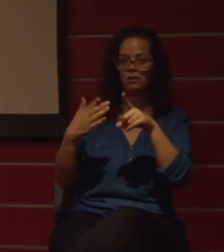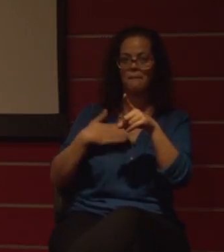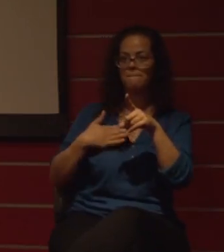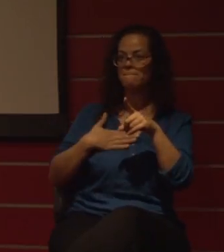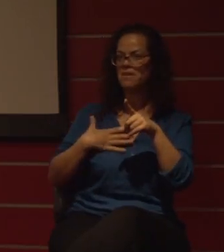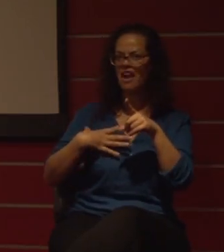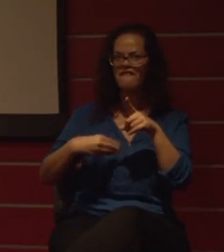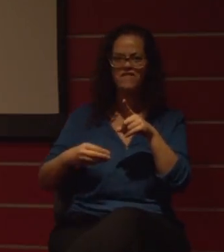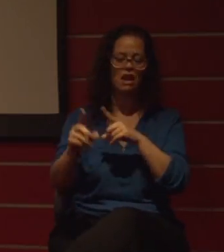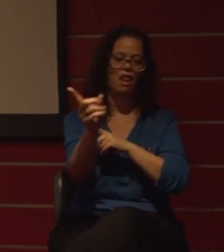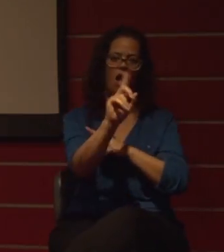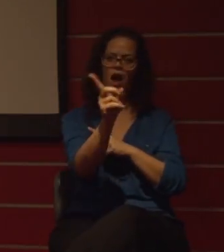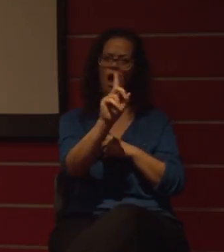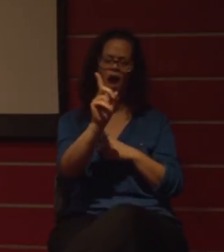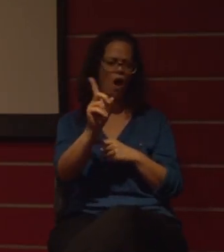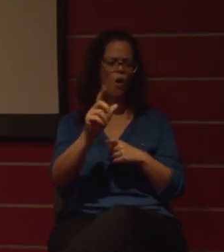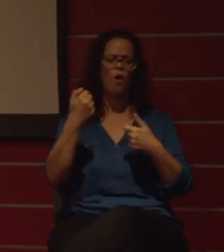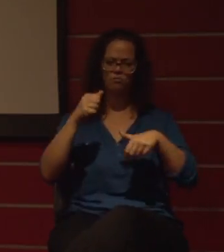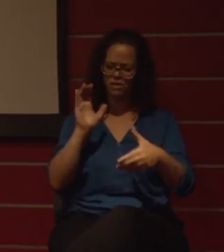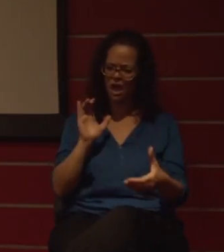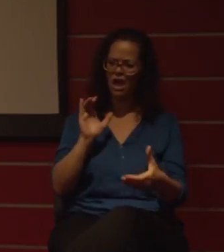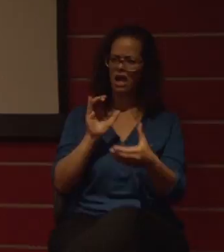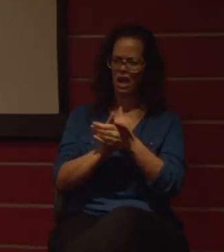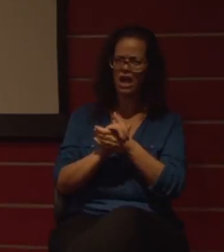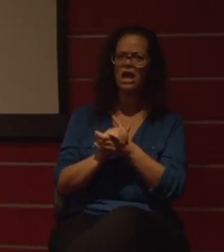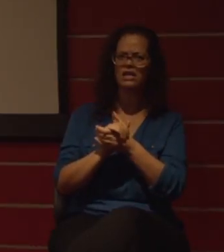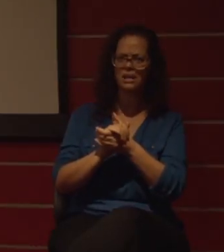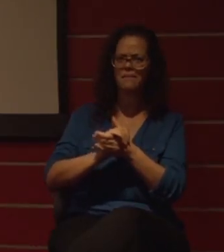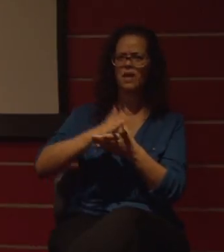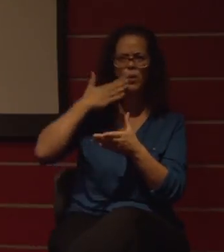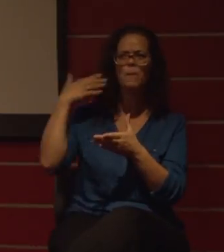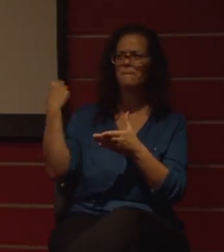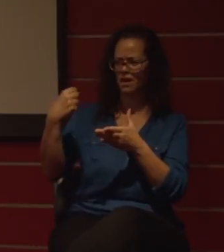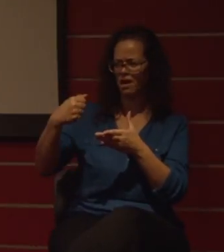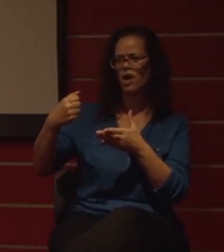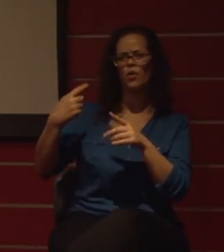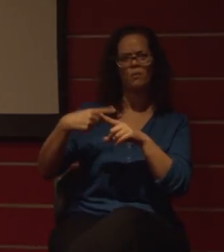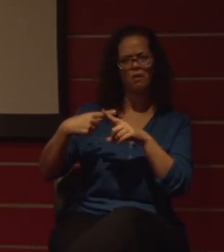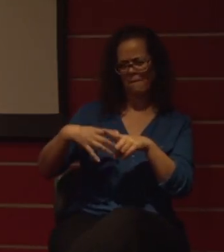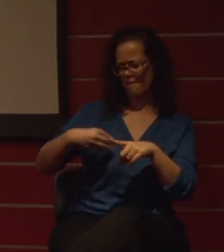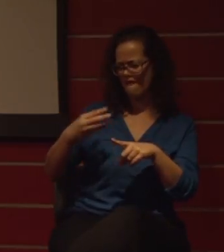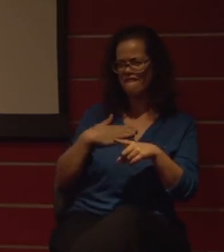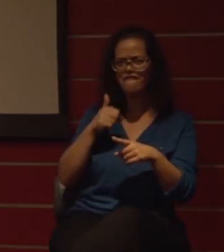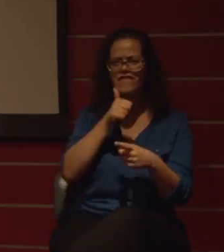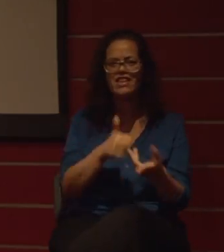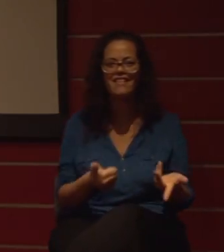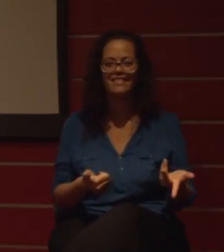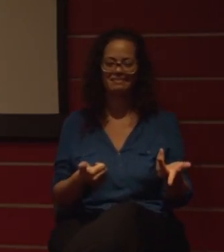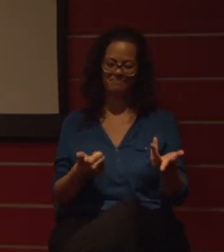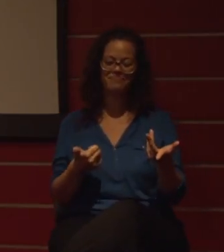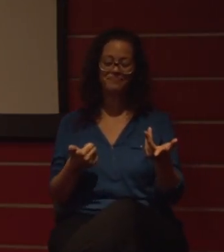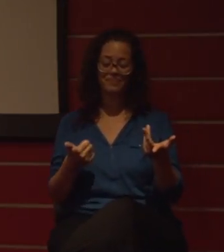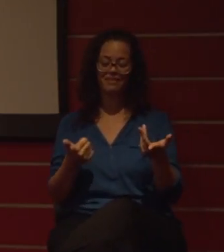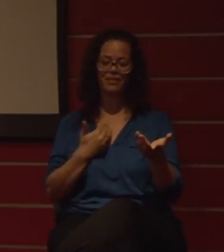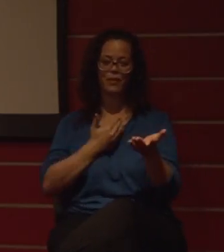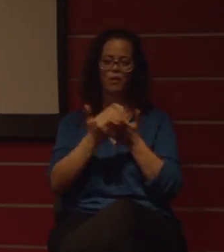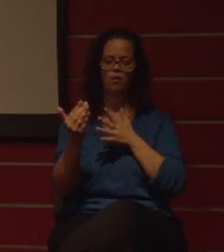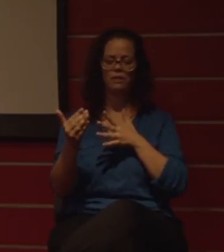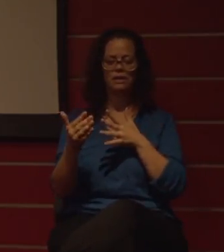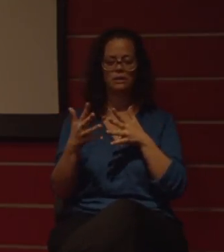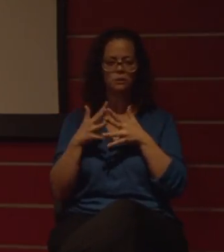filha né sou a favor de casamento interracial mas não com minha filha e é o que acontece a gente tem ali um